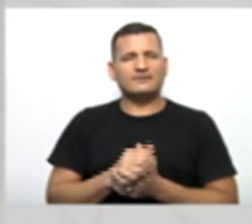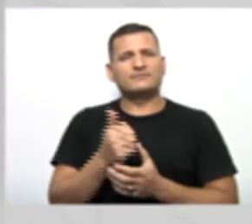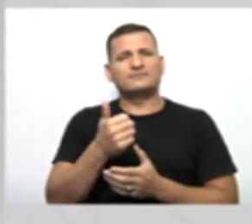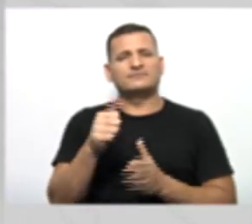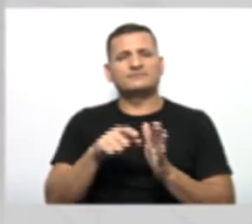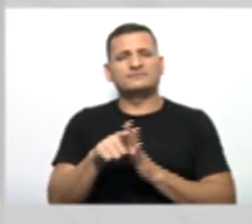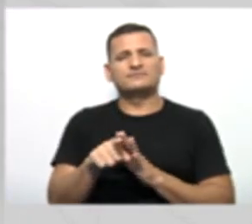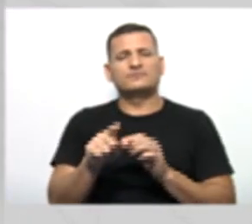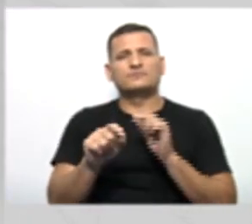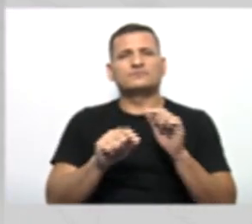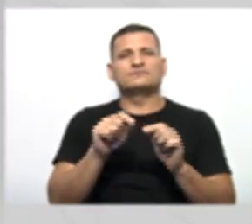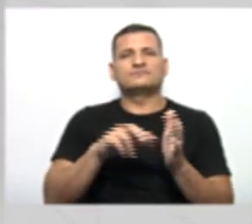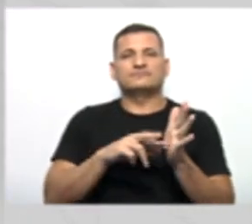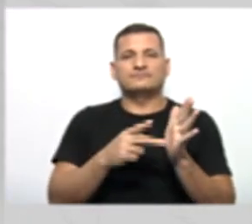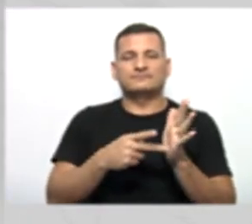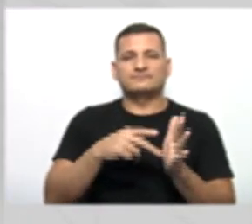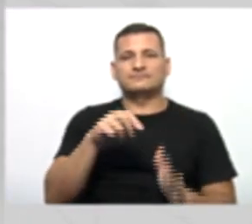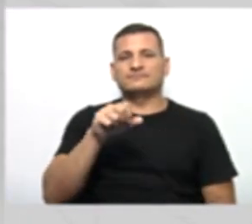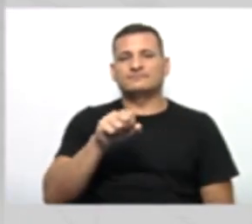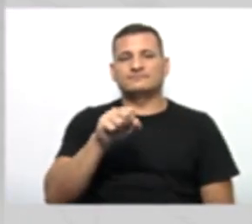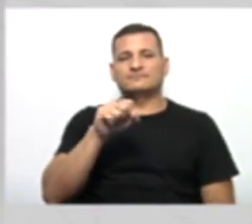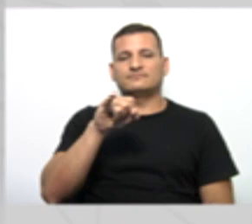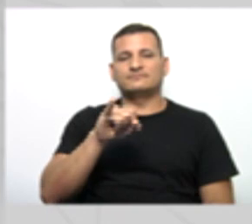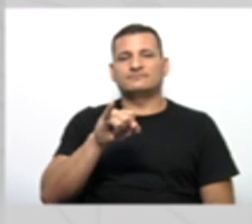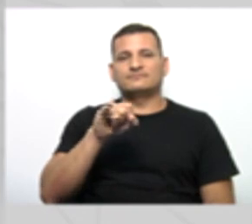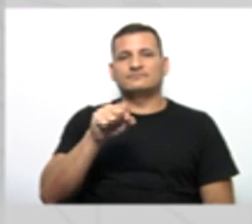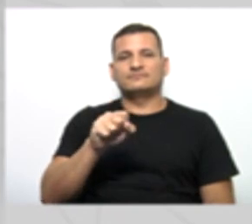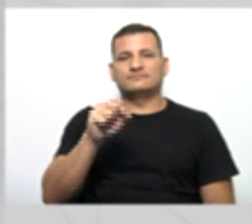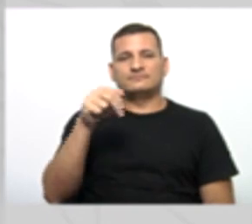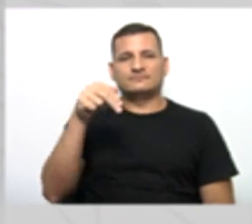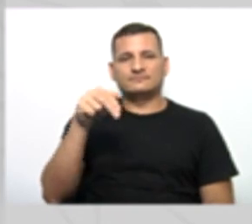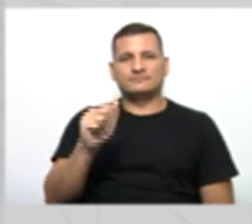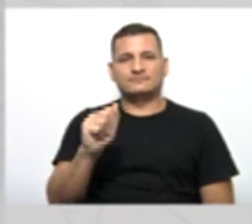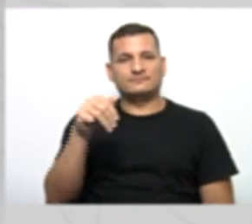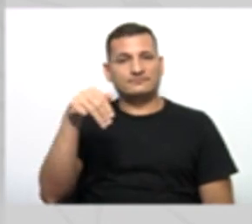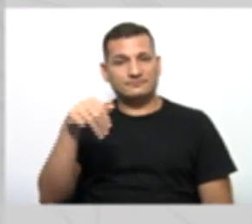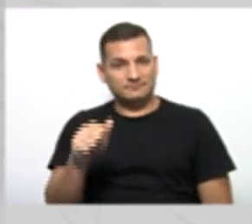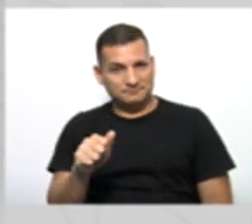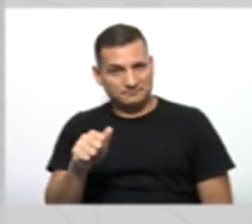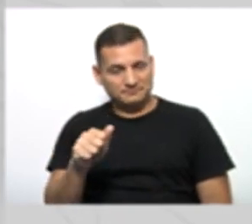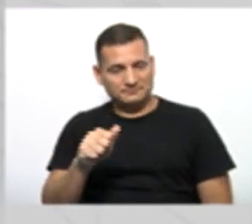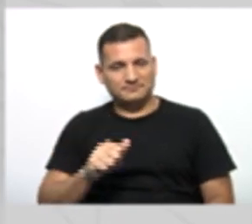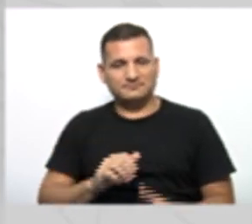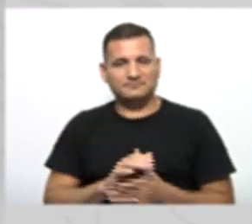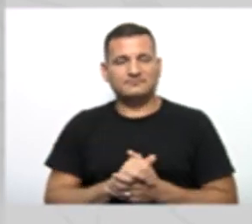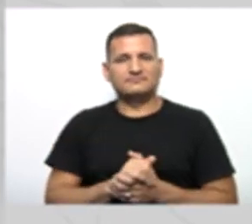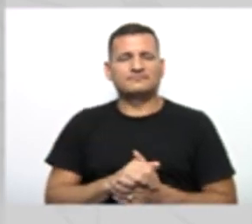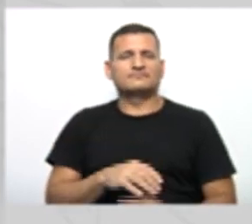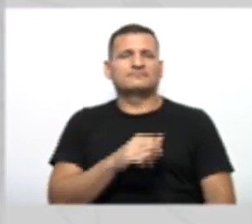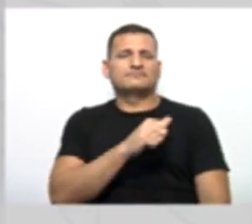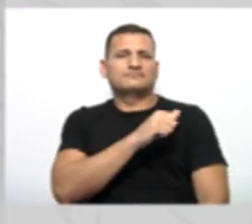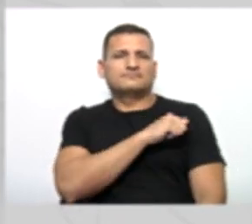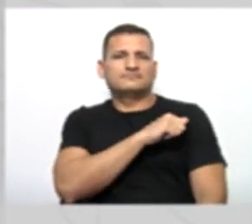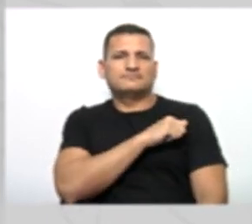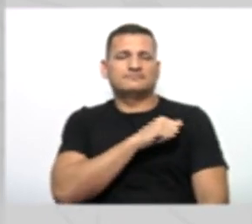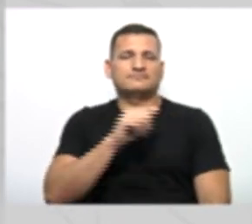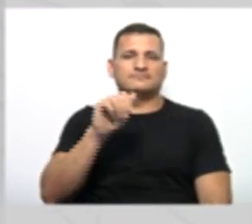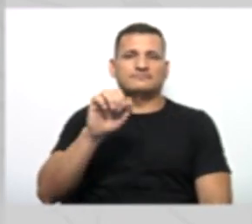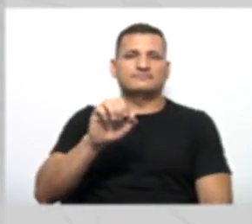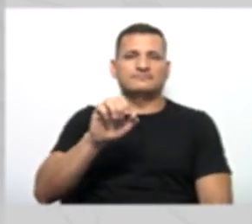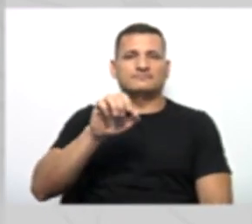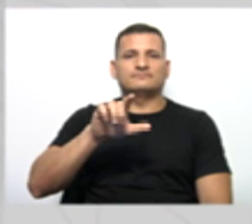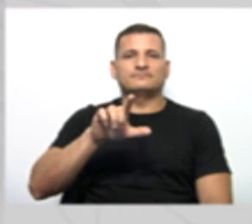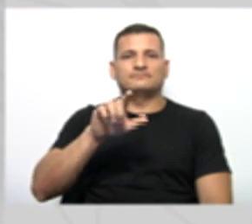é Cisnama? Eu selecionei aqui uma das respostas que foi encaminhada para a gente, da aluna Elaine, lá da